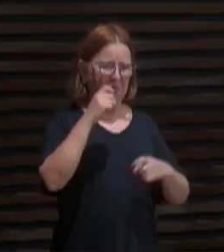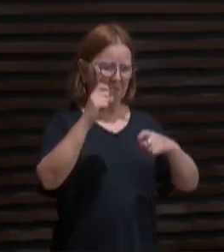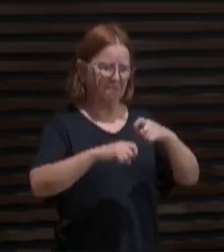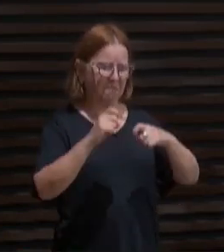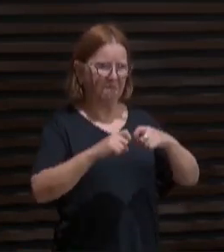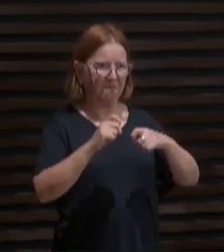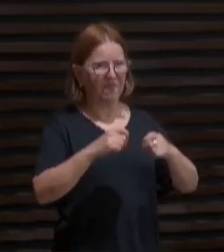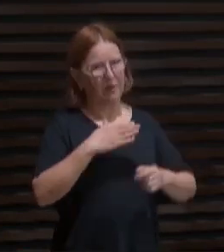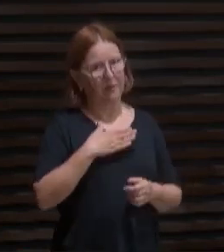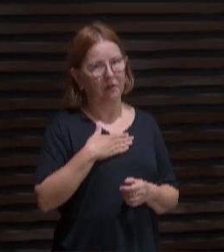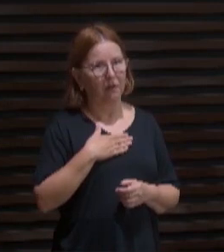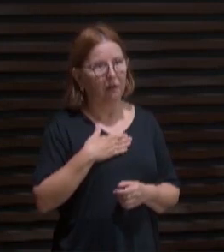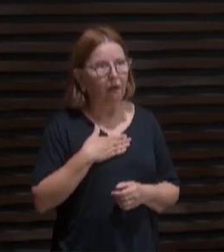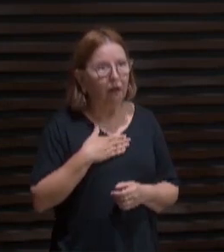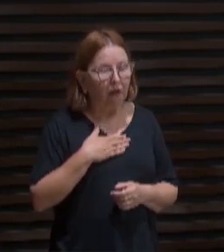E aquilo estava